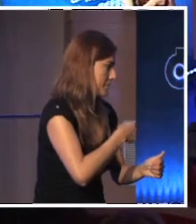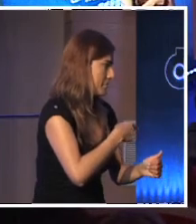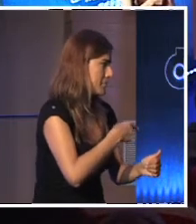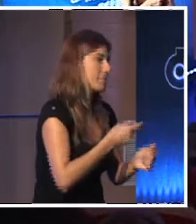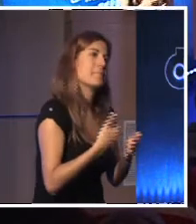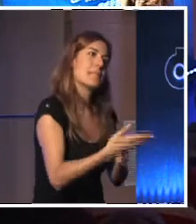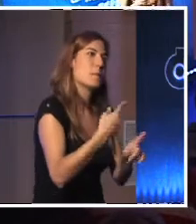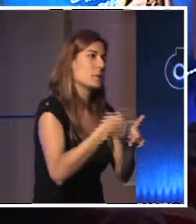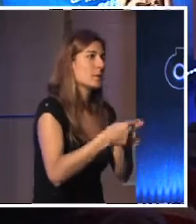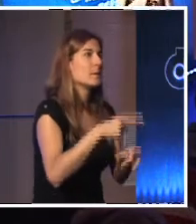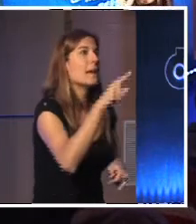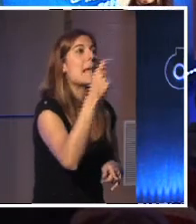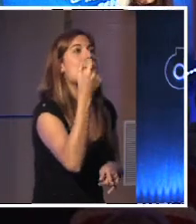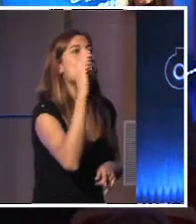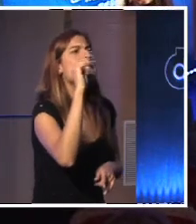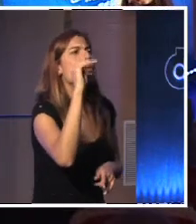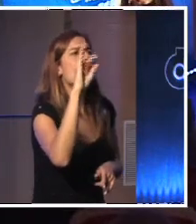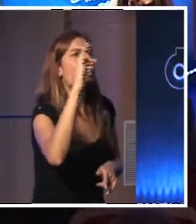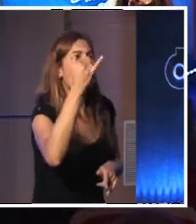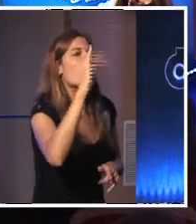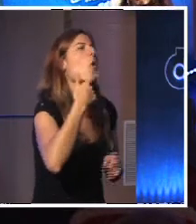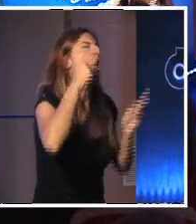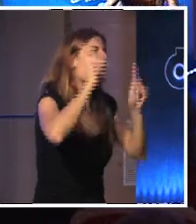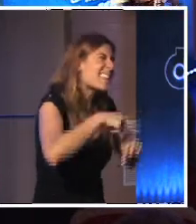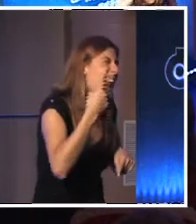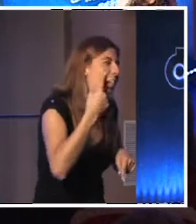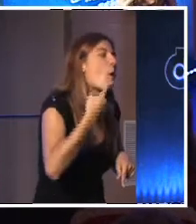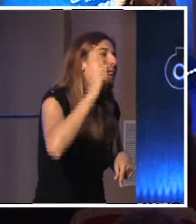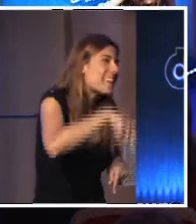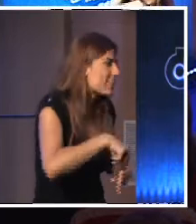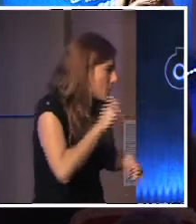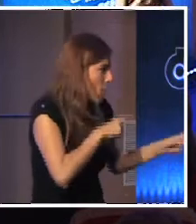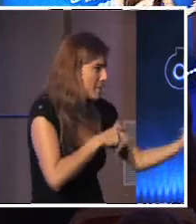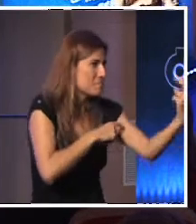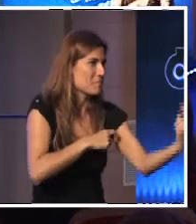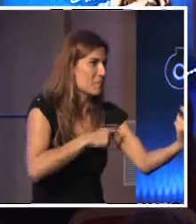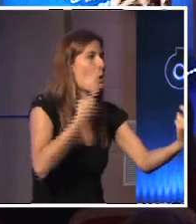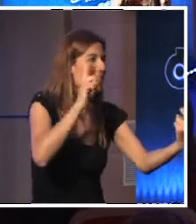Temos 42 segundos. Vamos repetir mais uma vez. Podes voltar.